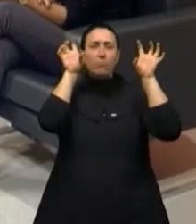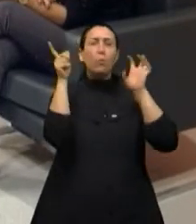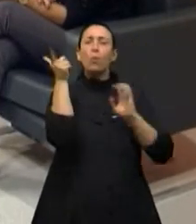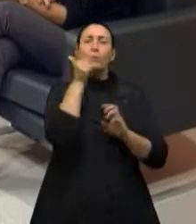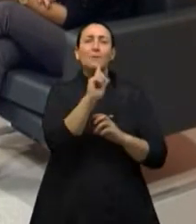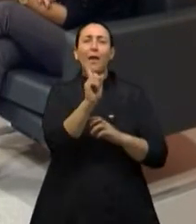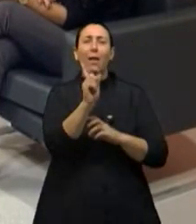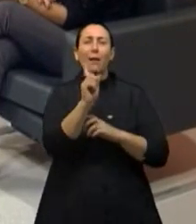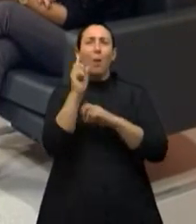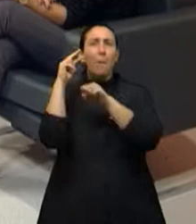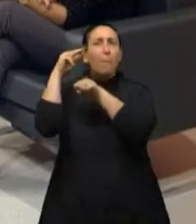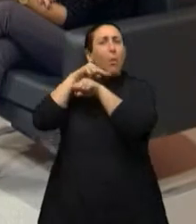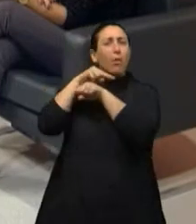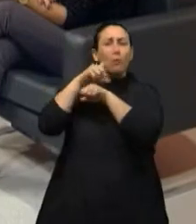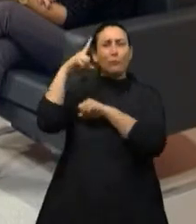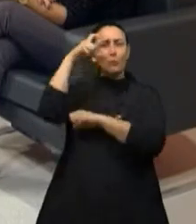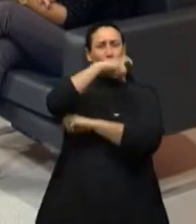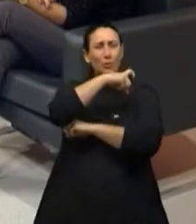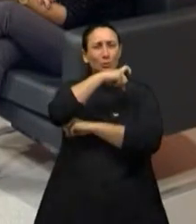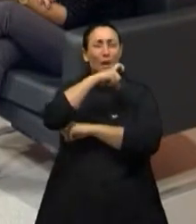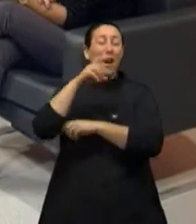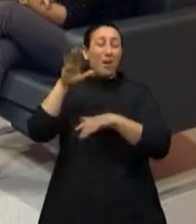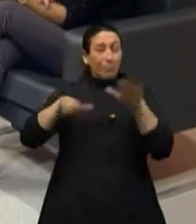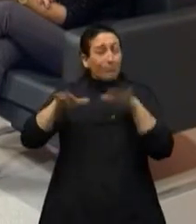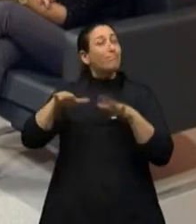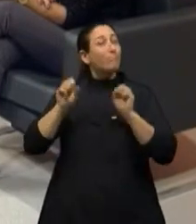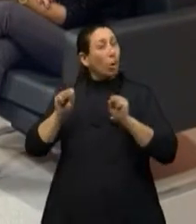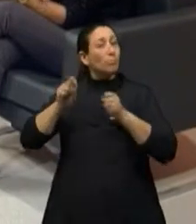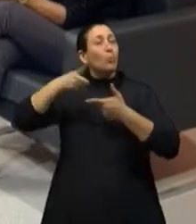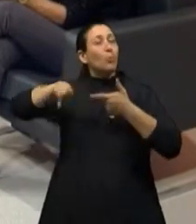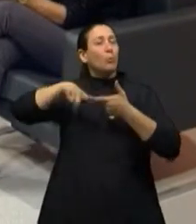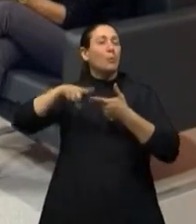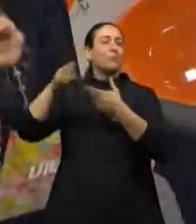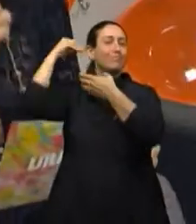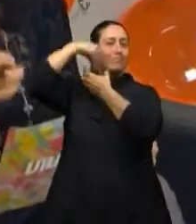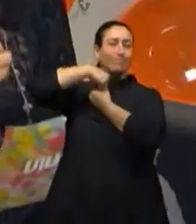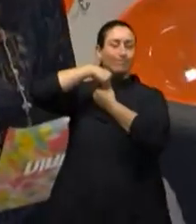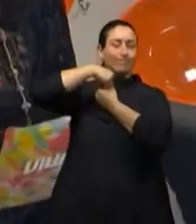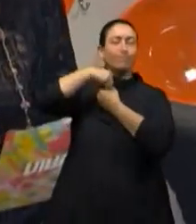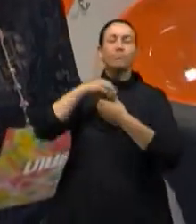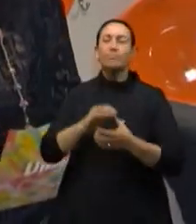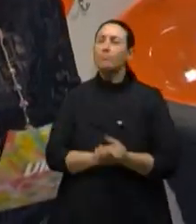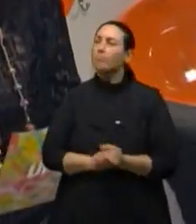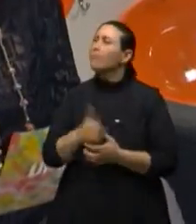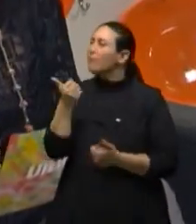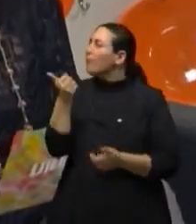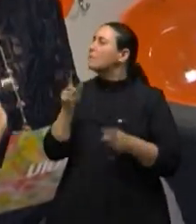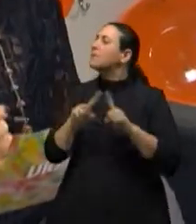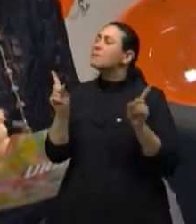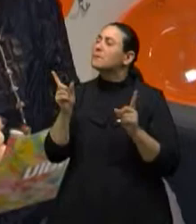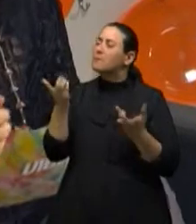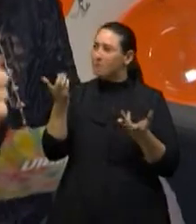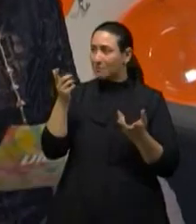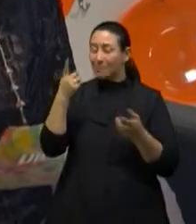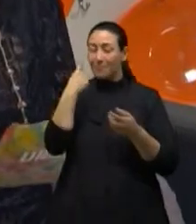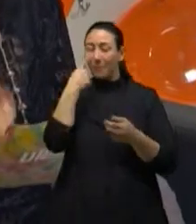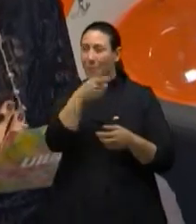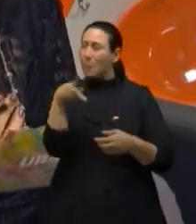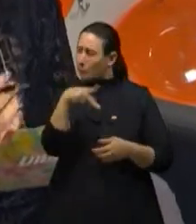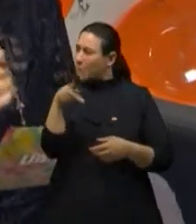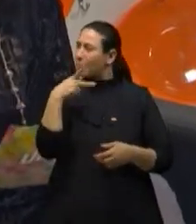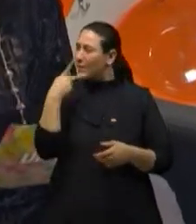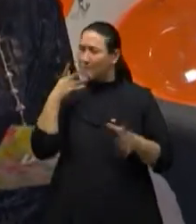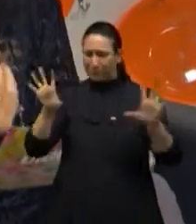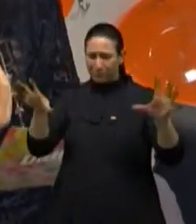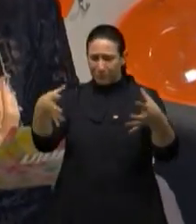proteger e com isso algumas vezes traz algumas consequências e a permanência dos barulhos que o que a professora fala na sala de